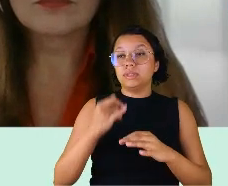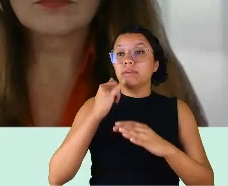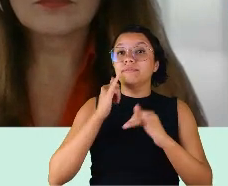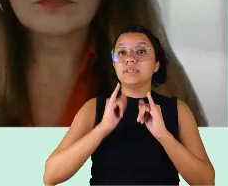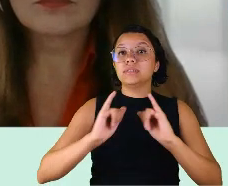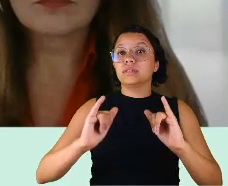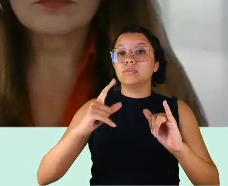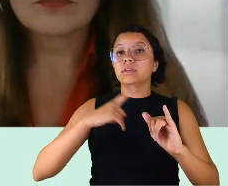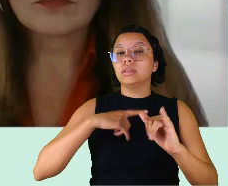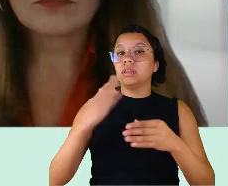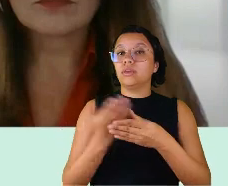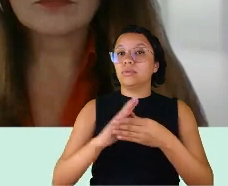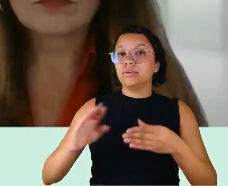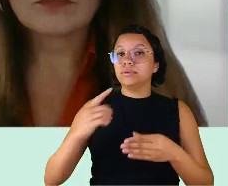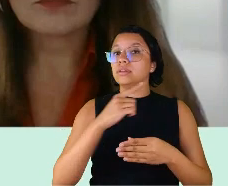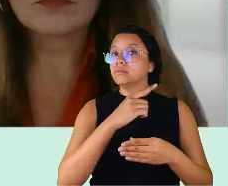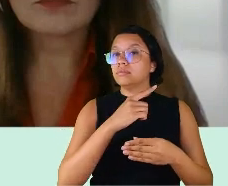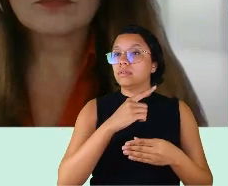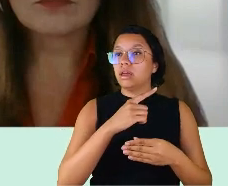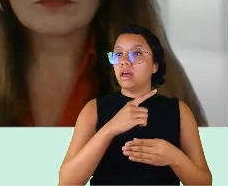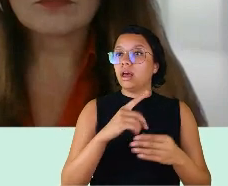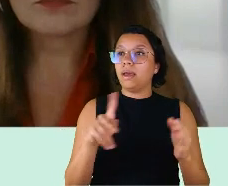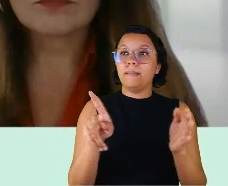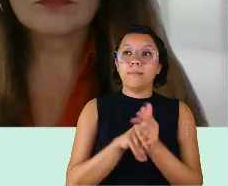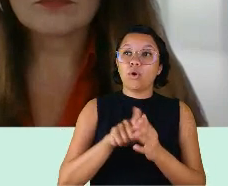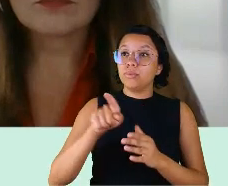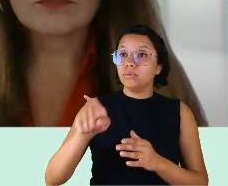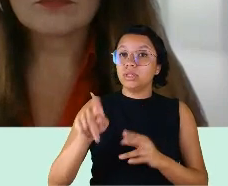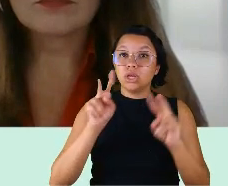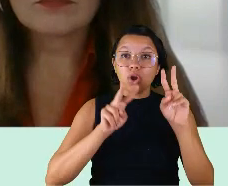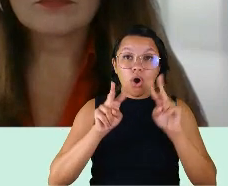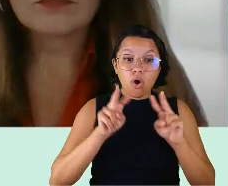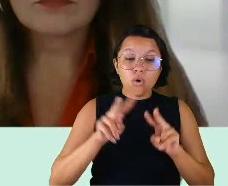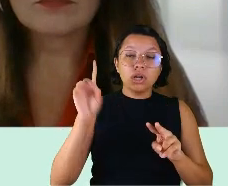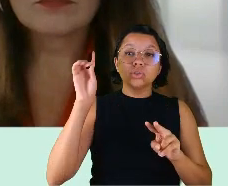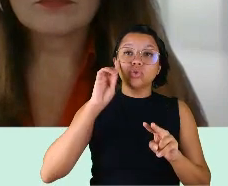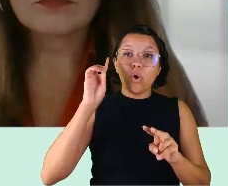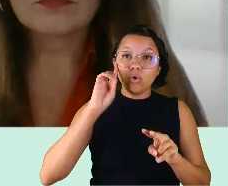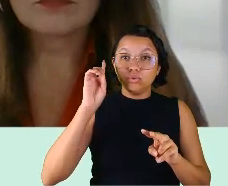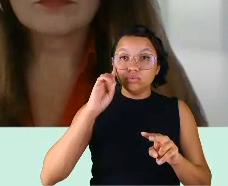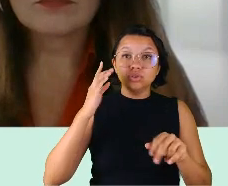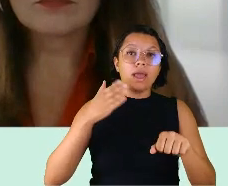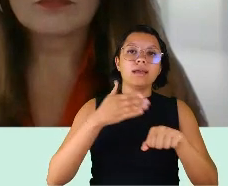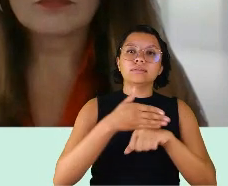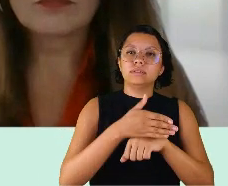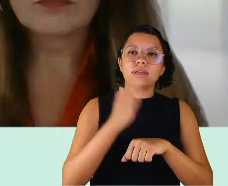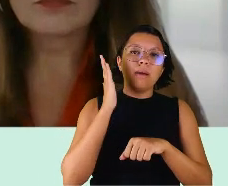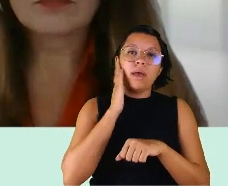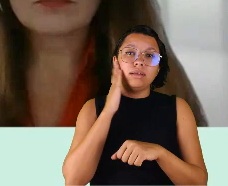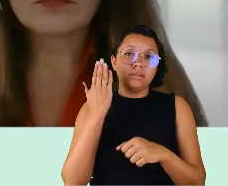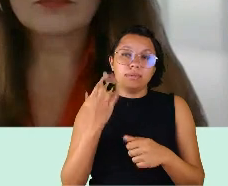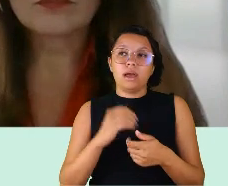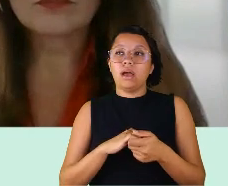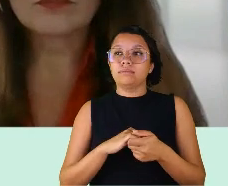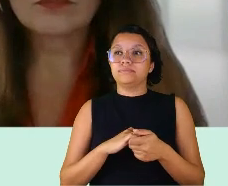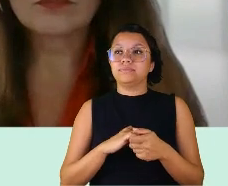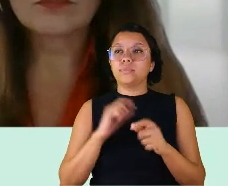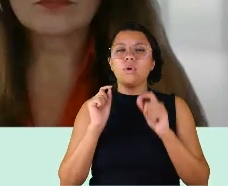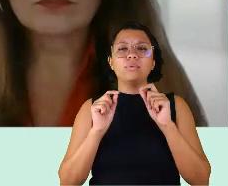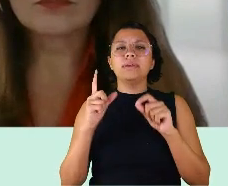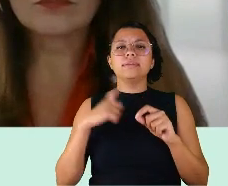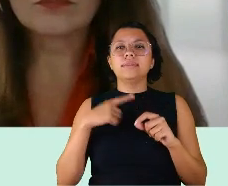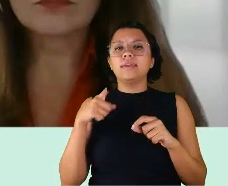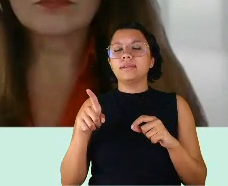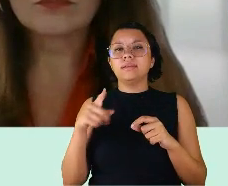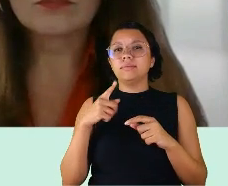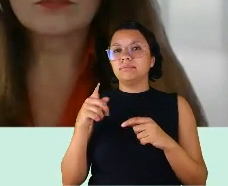tem um processo lá. Cabe a ele ir olhar todos os dias, ele acessar, para saber o que é que tem ali para